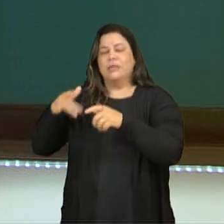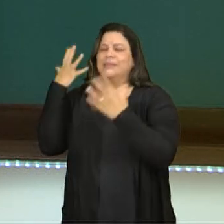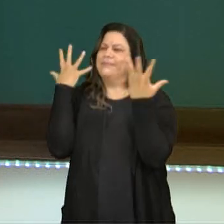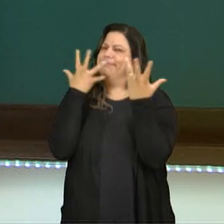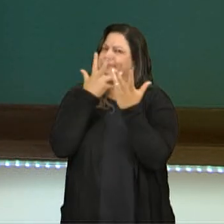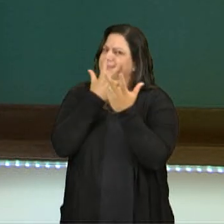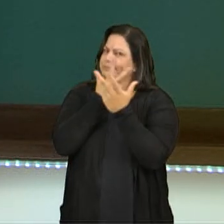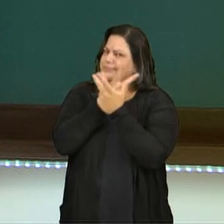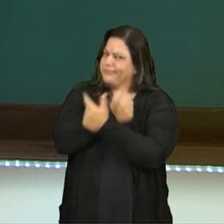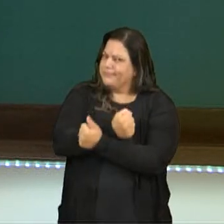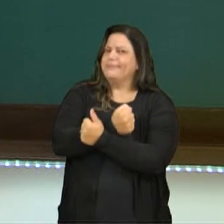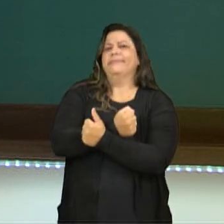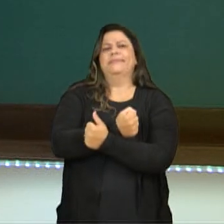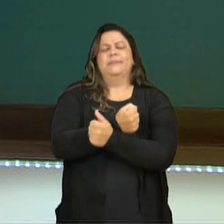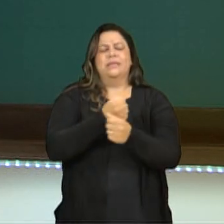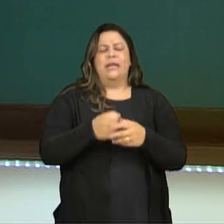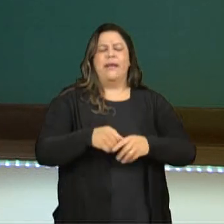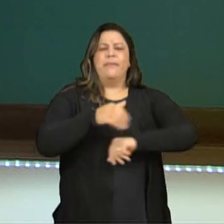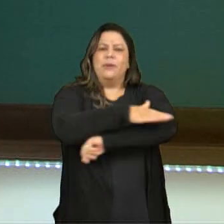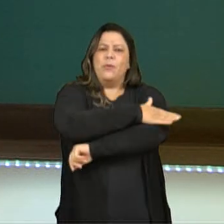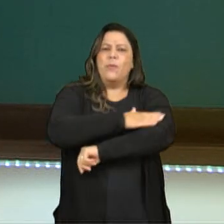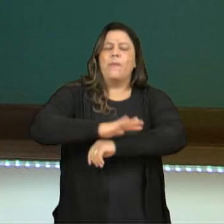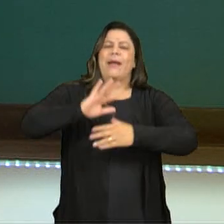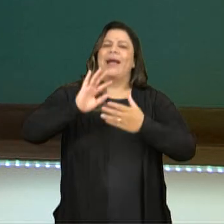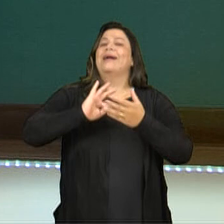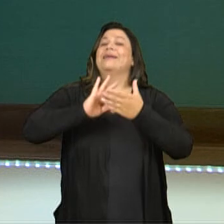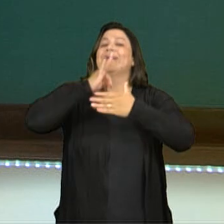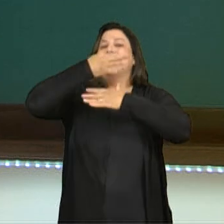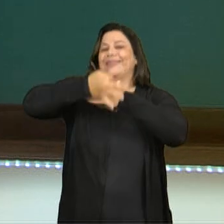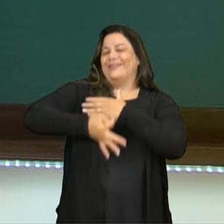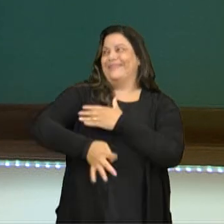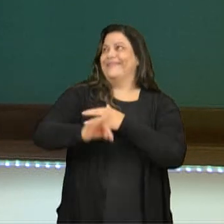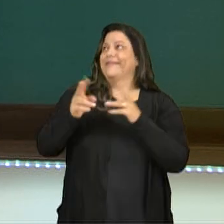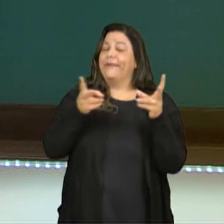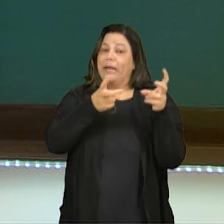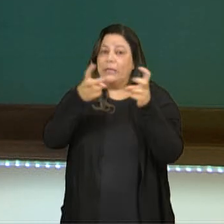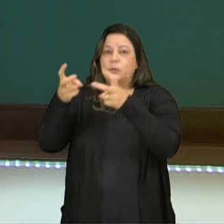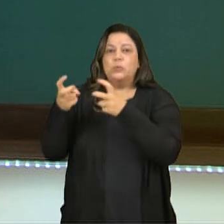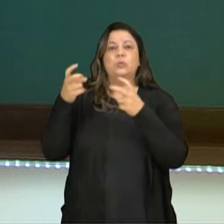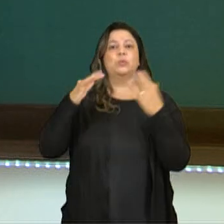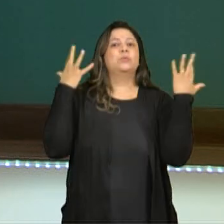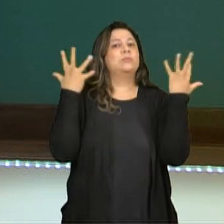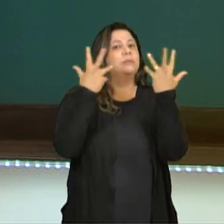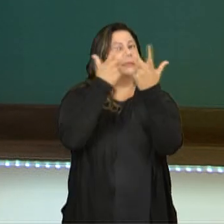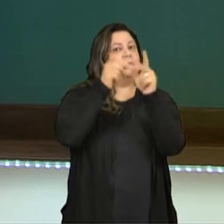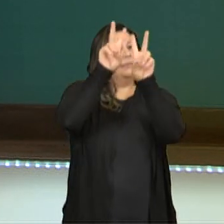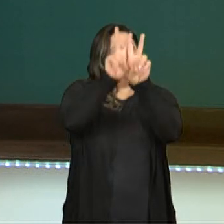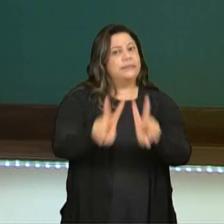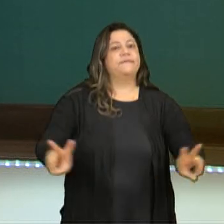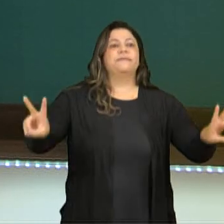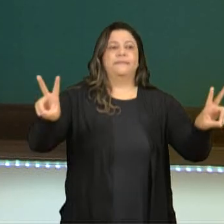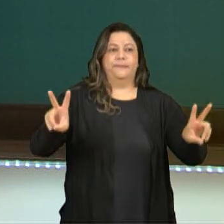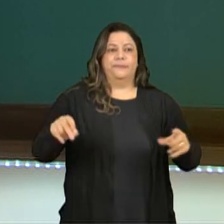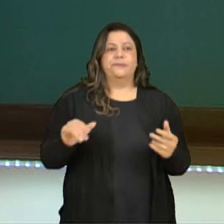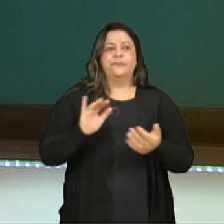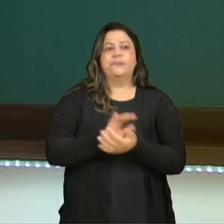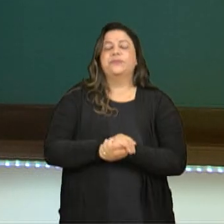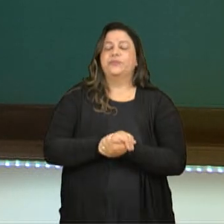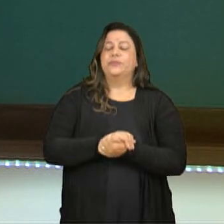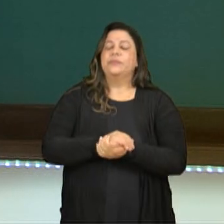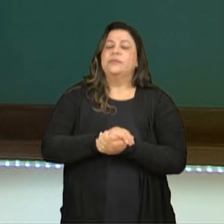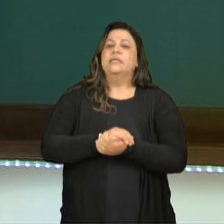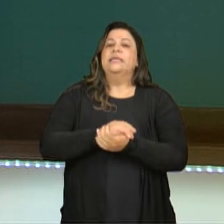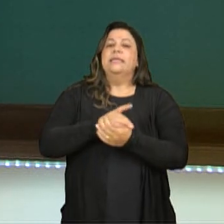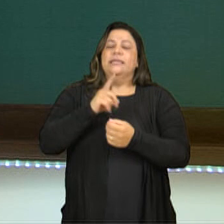belo, como o caso do Parque Nacional do Iguaçu, que tem características dessa beleza cênica. Aí nós temos as